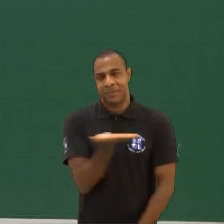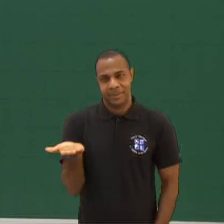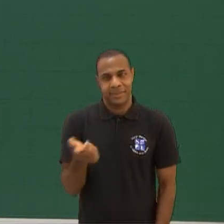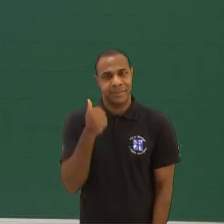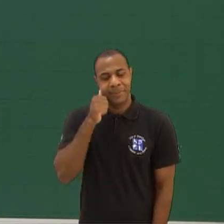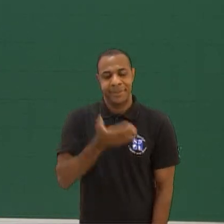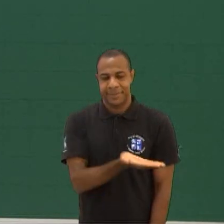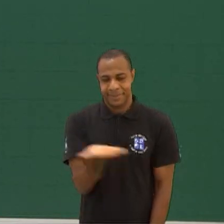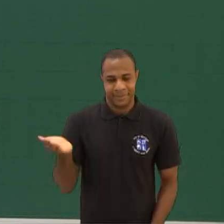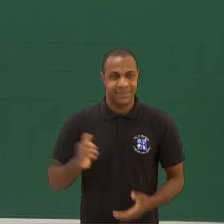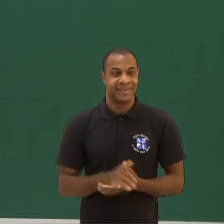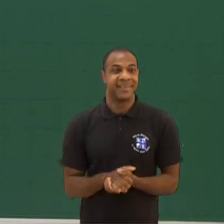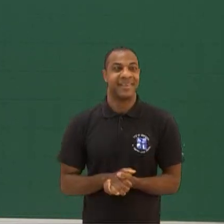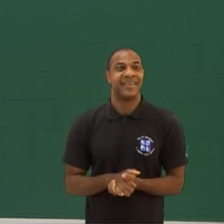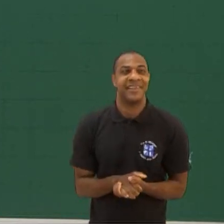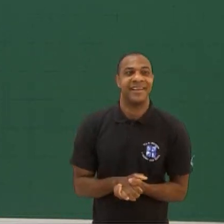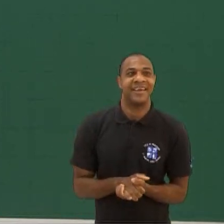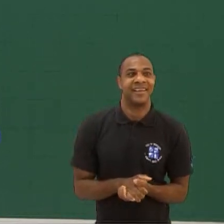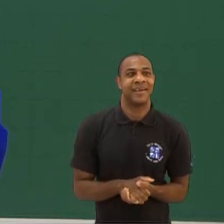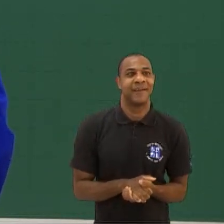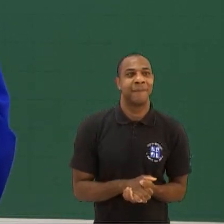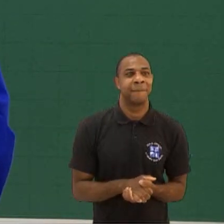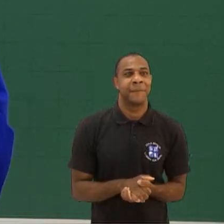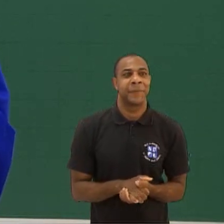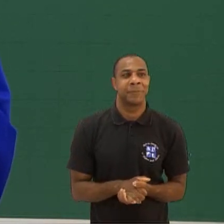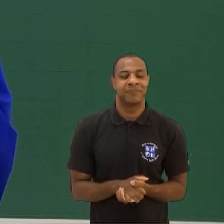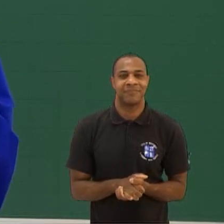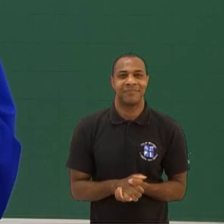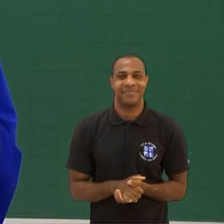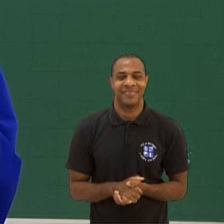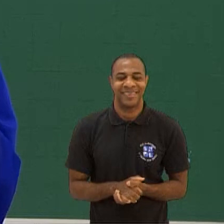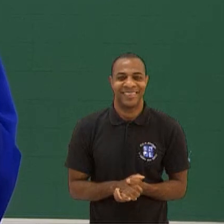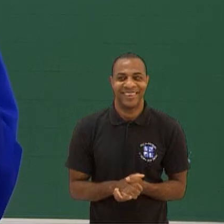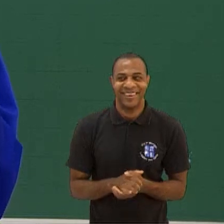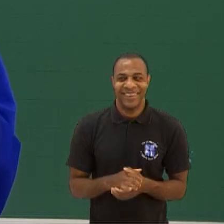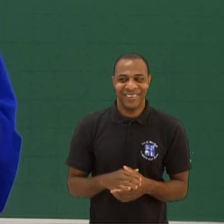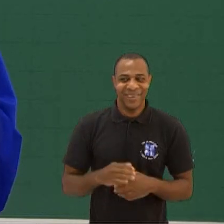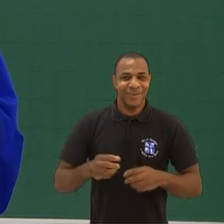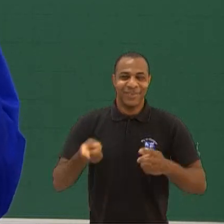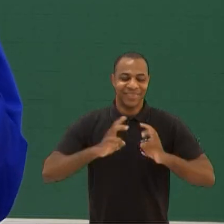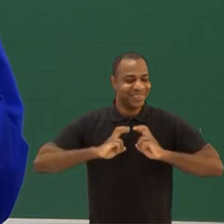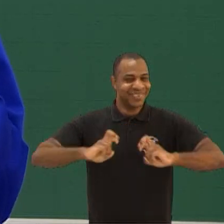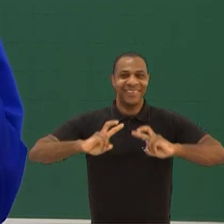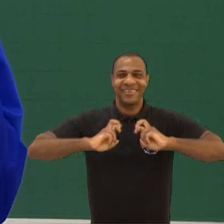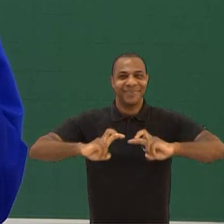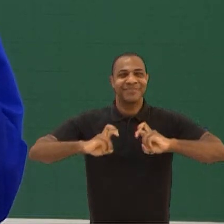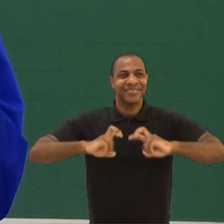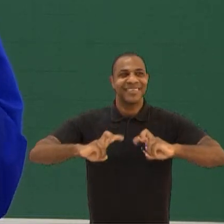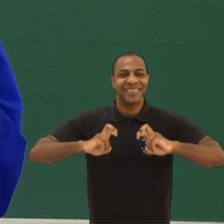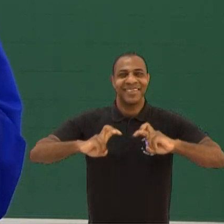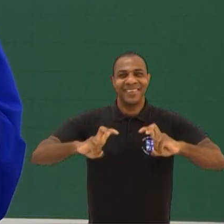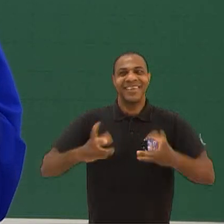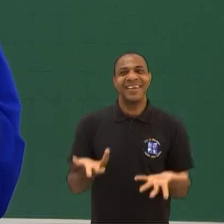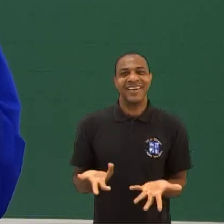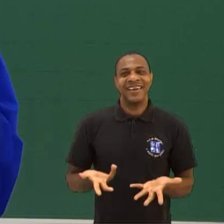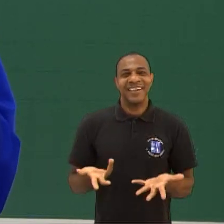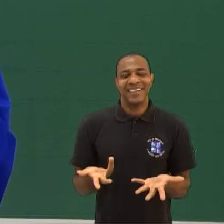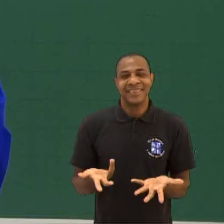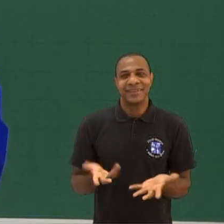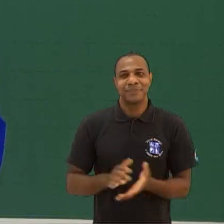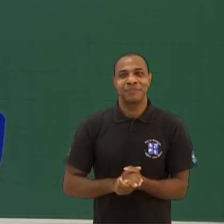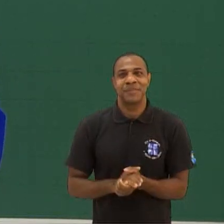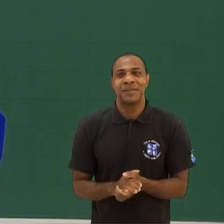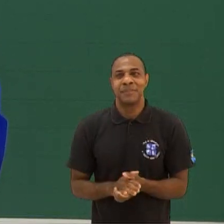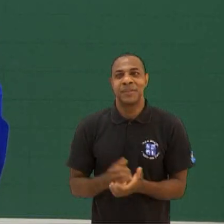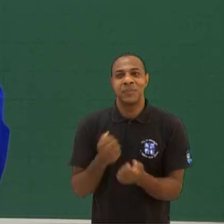meninas. Vocês não me veem? Estamos te vendo. Manda um abraço para o Colégio Estadual Júlia Vanderlei de